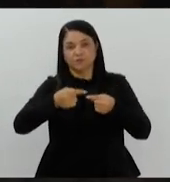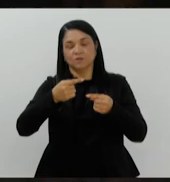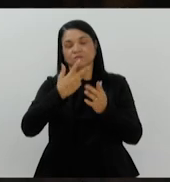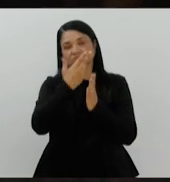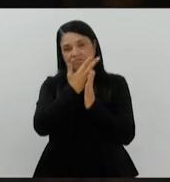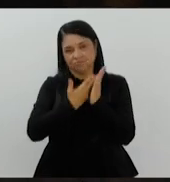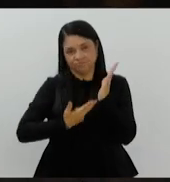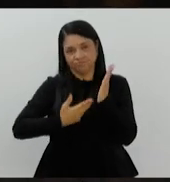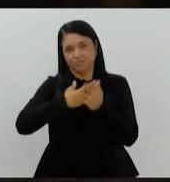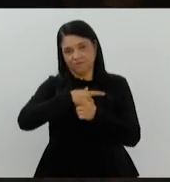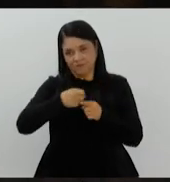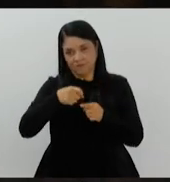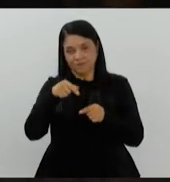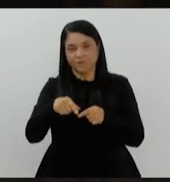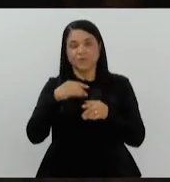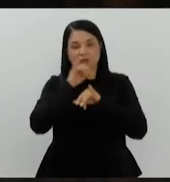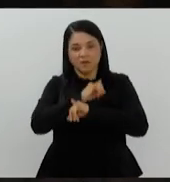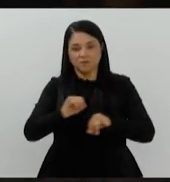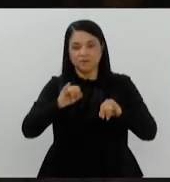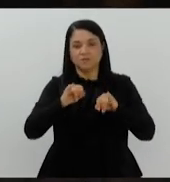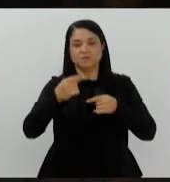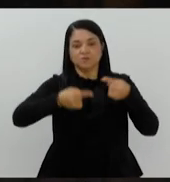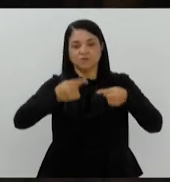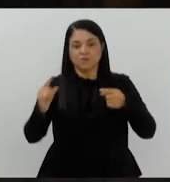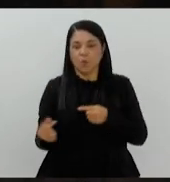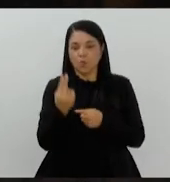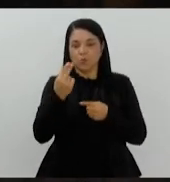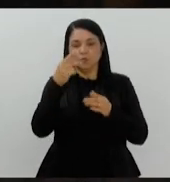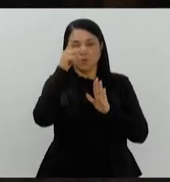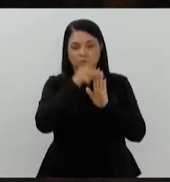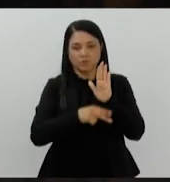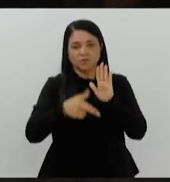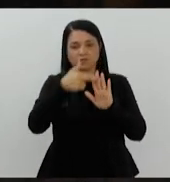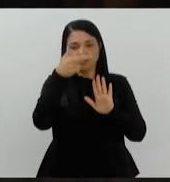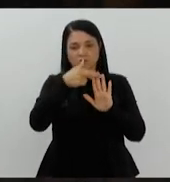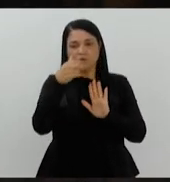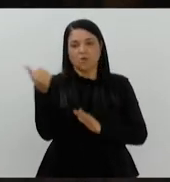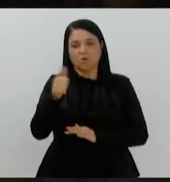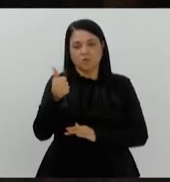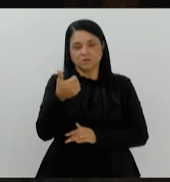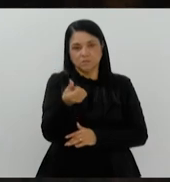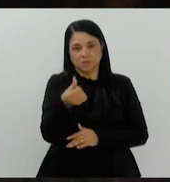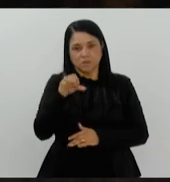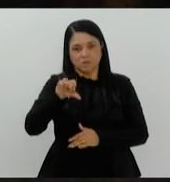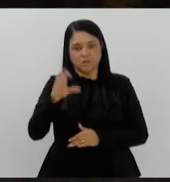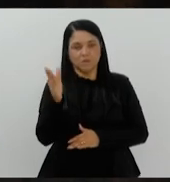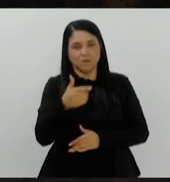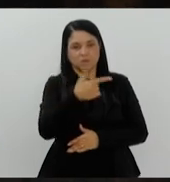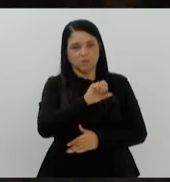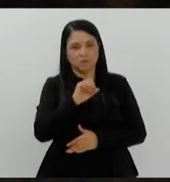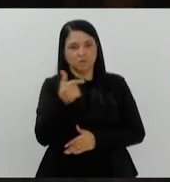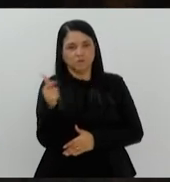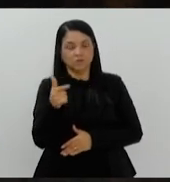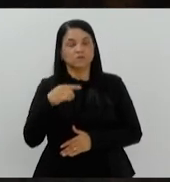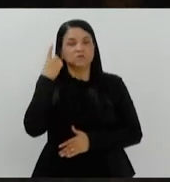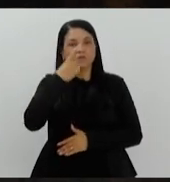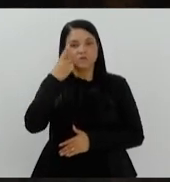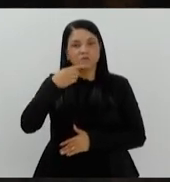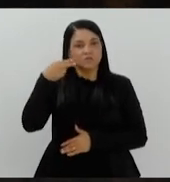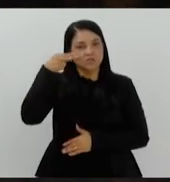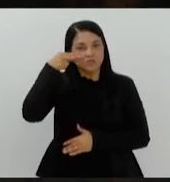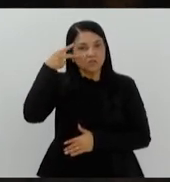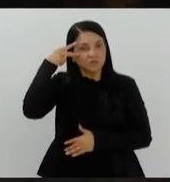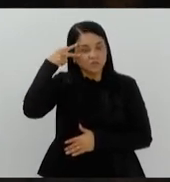vencido. Anuncio, em discussão única, projeto de resolução número 1169 de 2022, de autoria da deputada Tiaju,